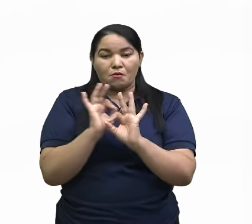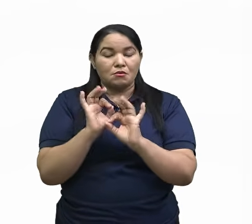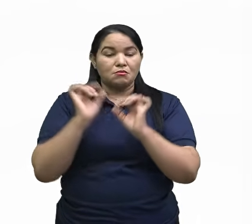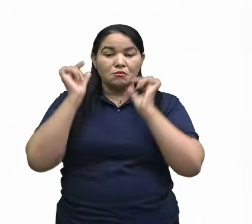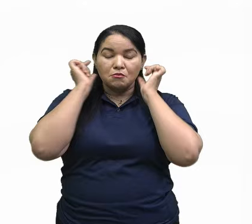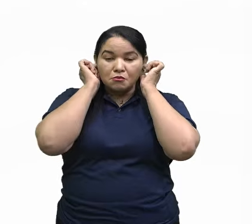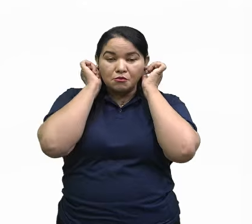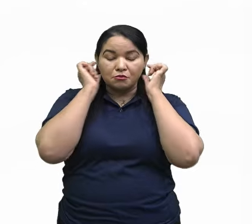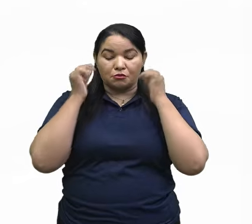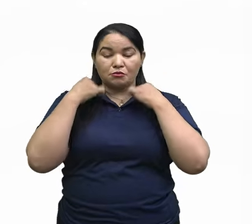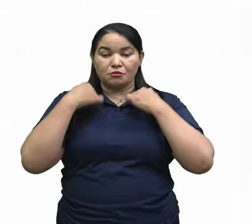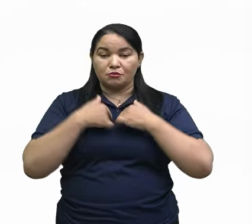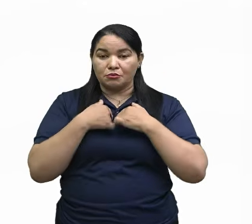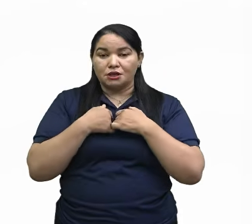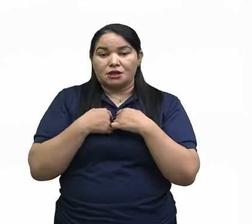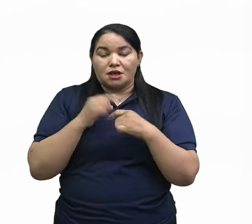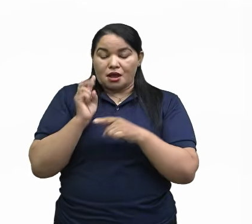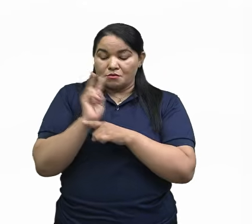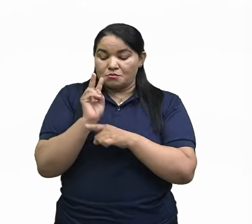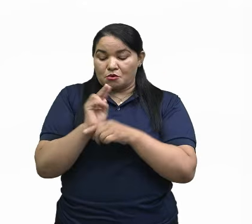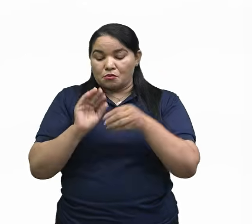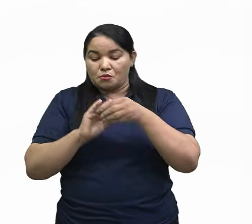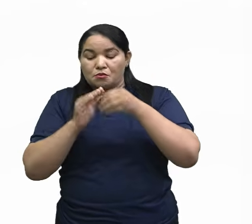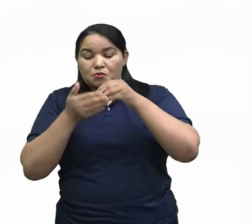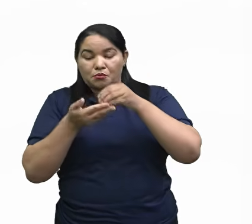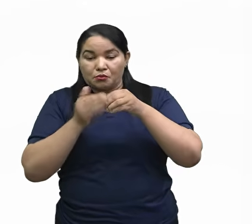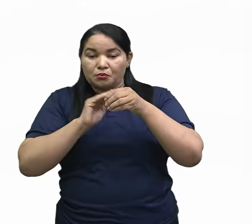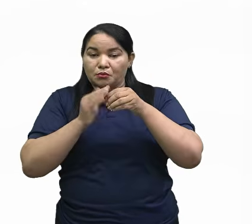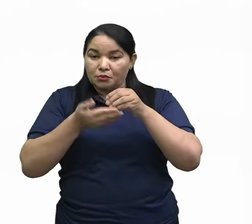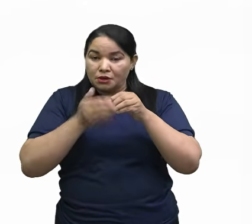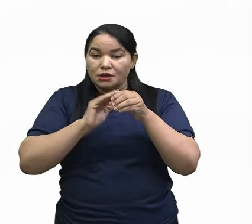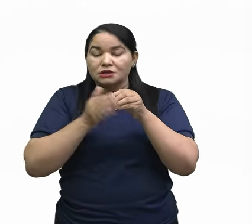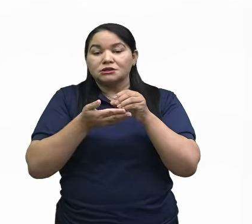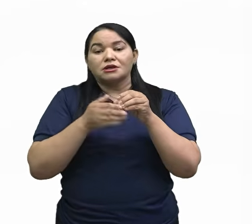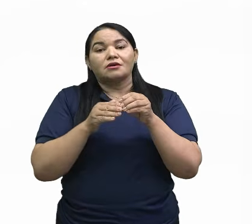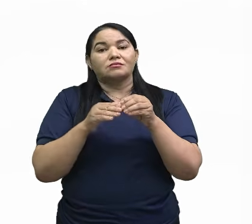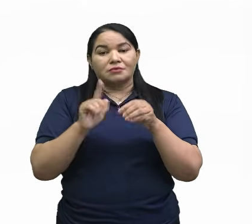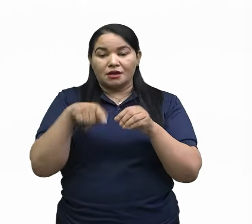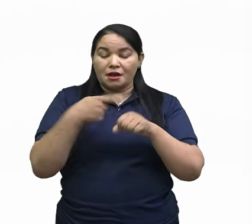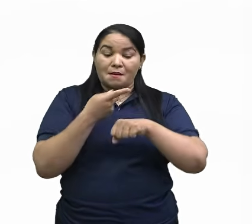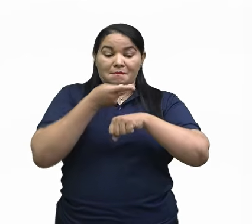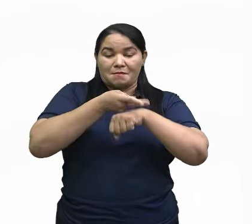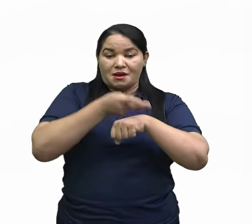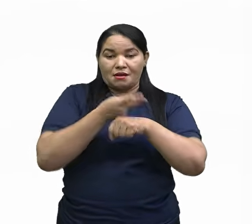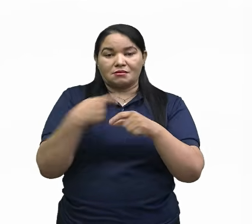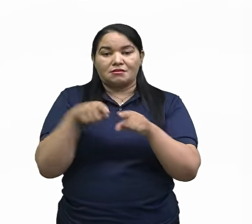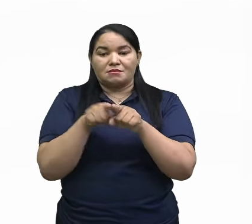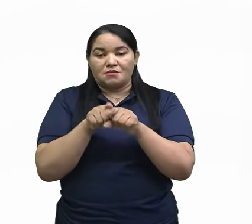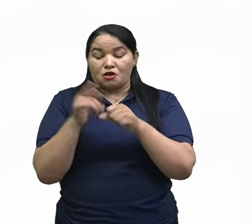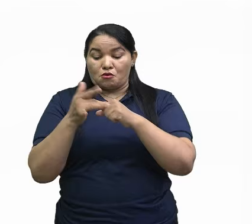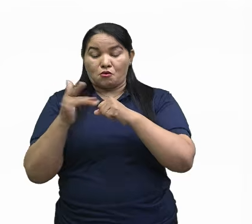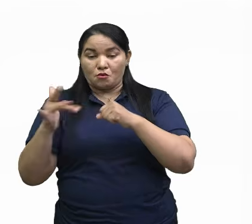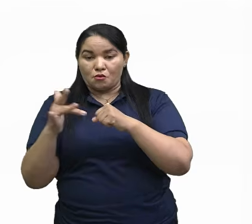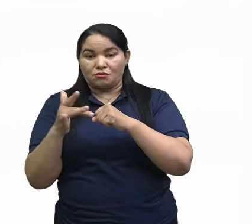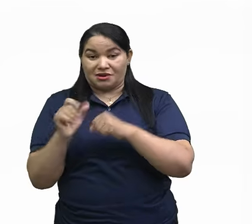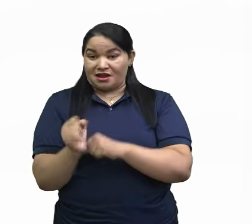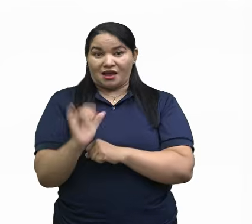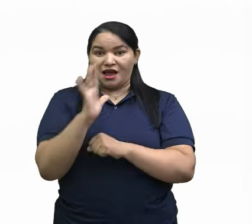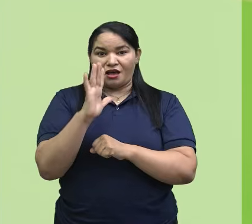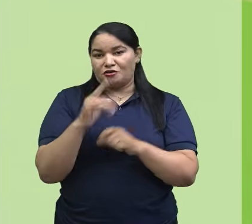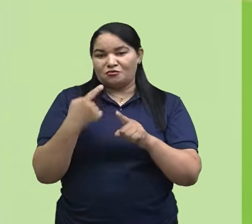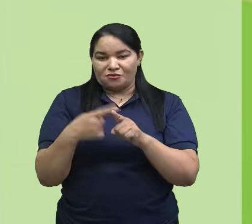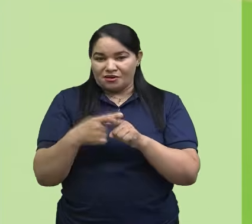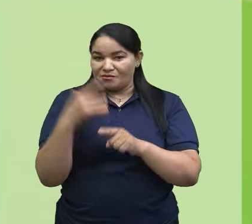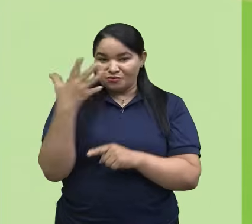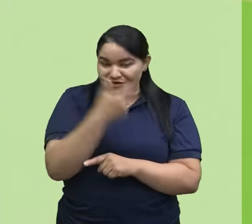maior resistência à corrosão, né? Então, a gente entende que a prata, o ouro, eles não são caros só porque eles são